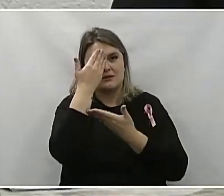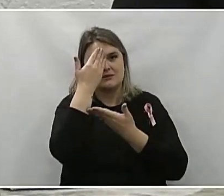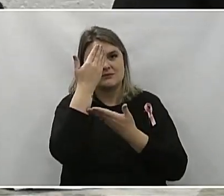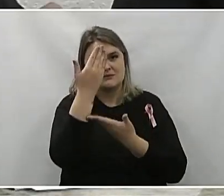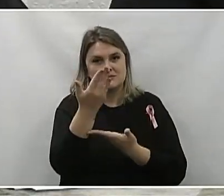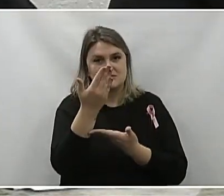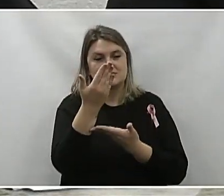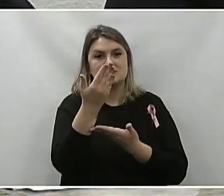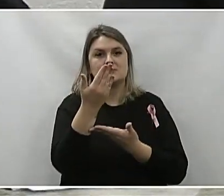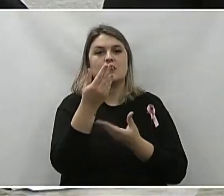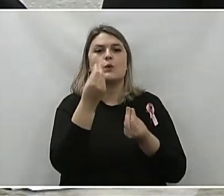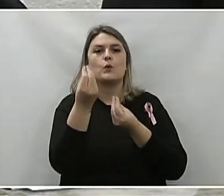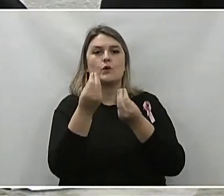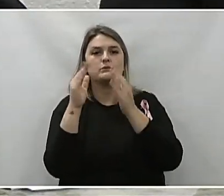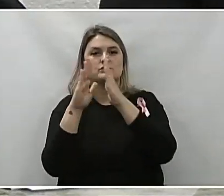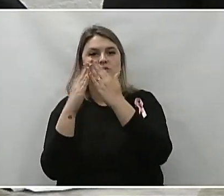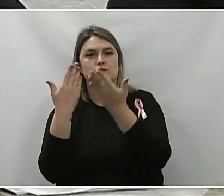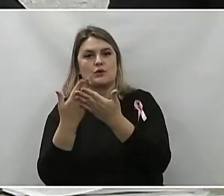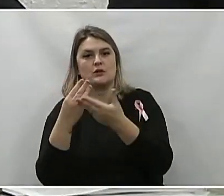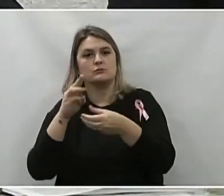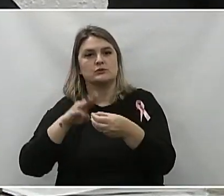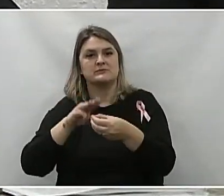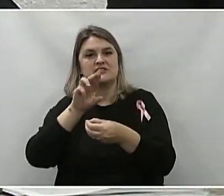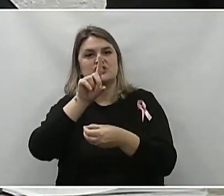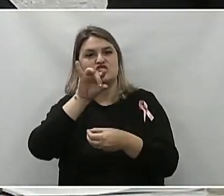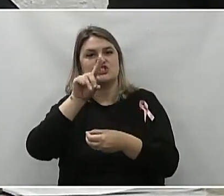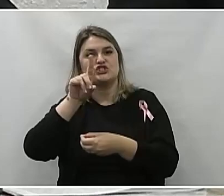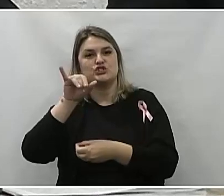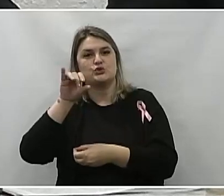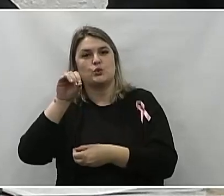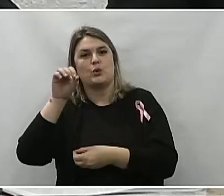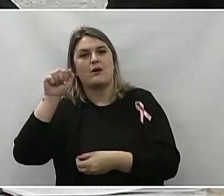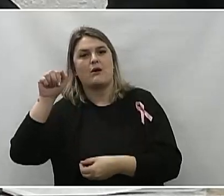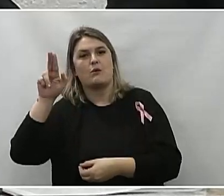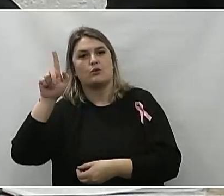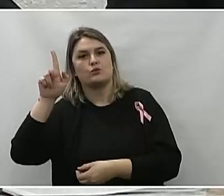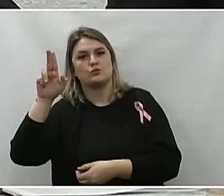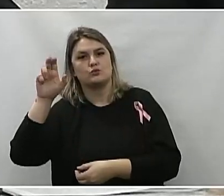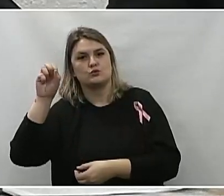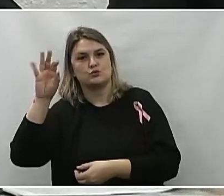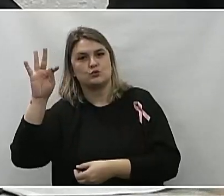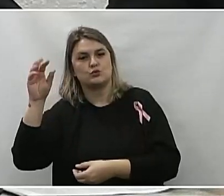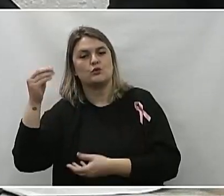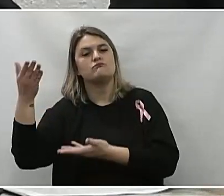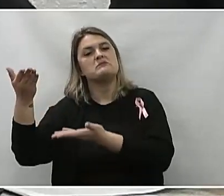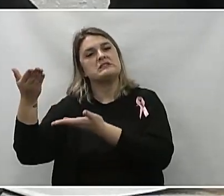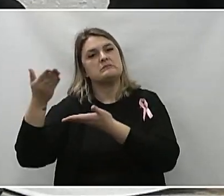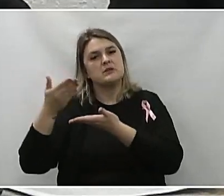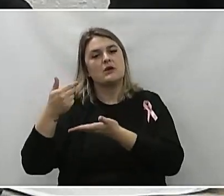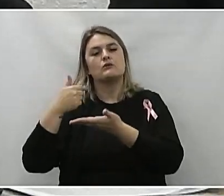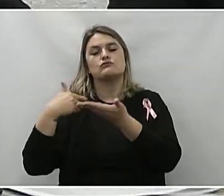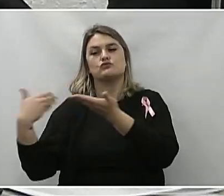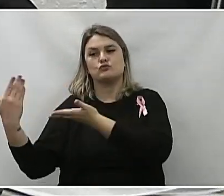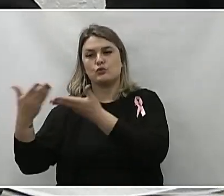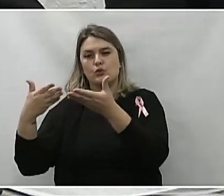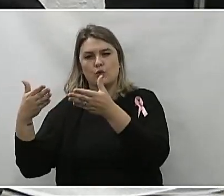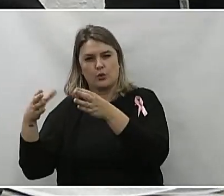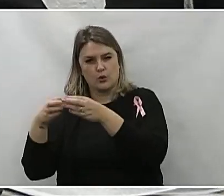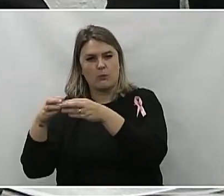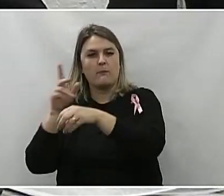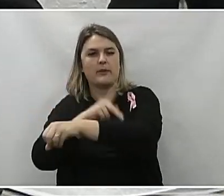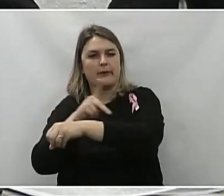pela forma que a Escola Municipal de Augusto me recebeu essa semana ao convite da diretora da equipe pedagógica